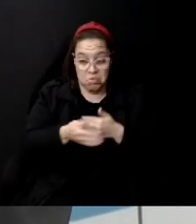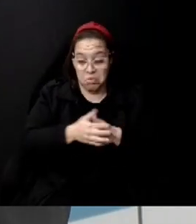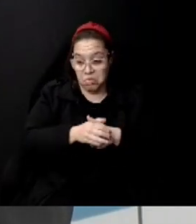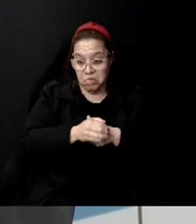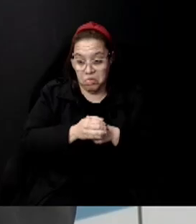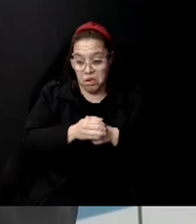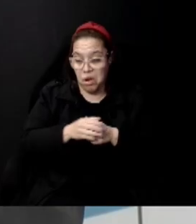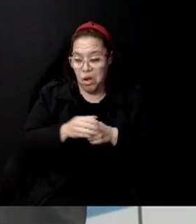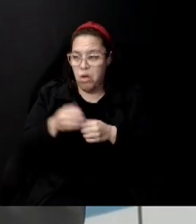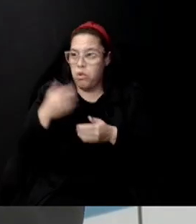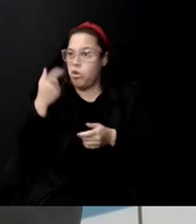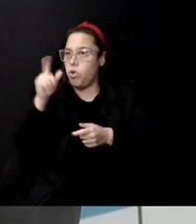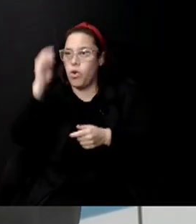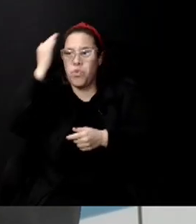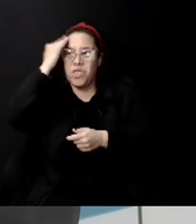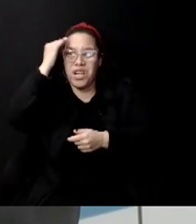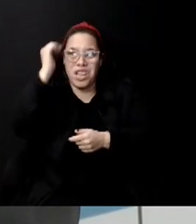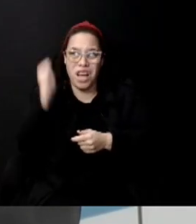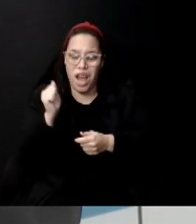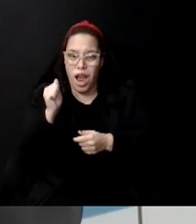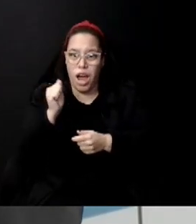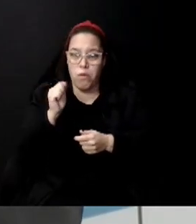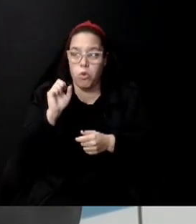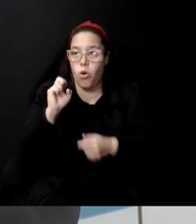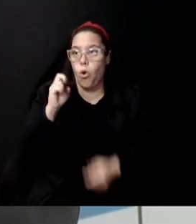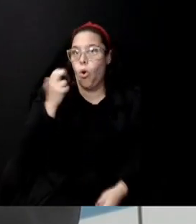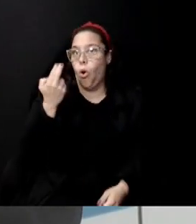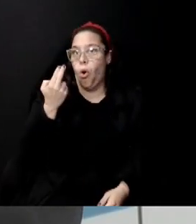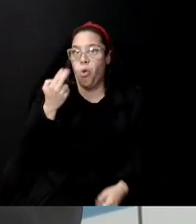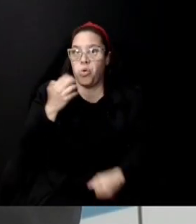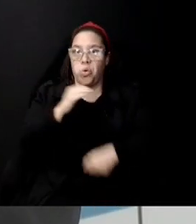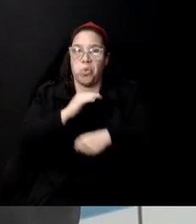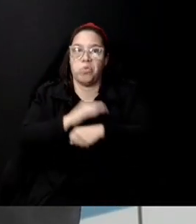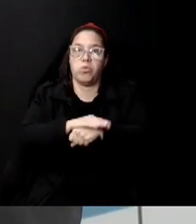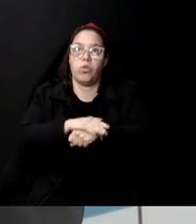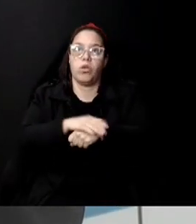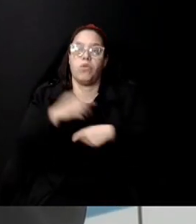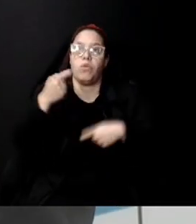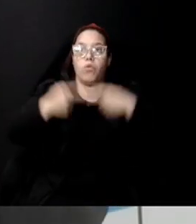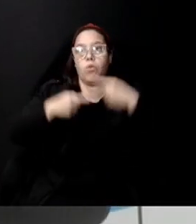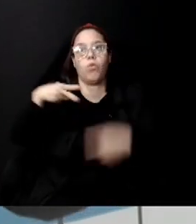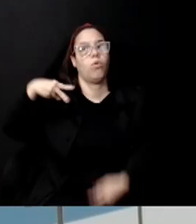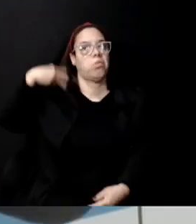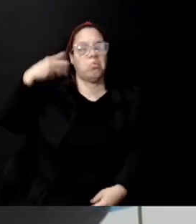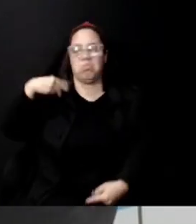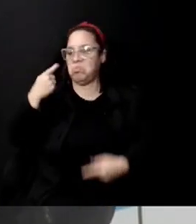orientação sexual, orientação política, orientação